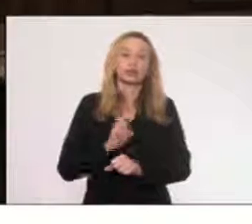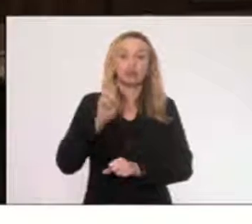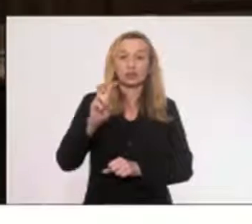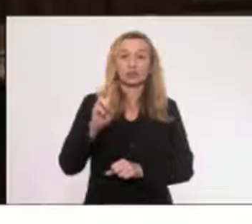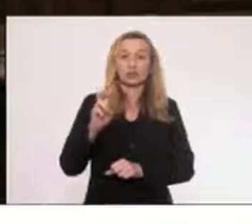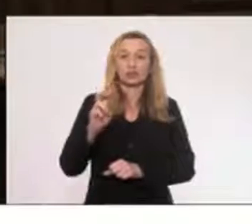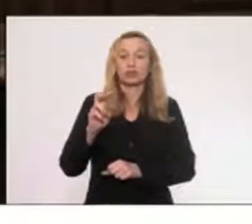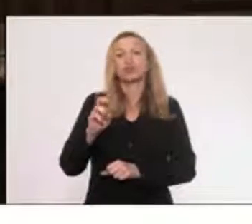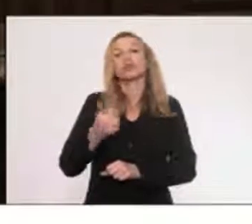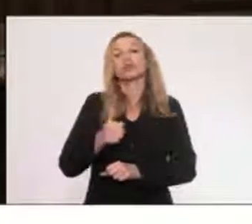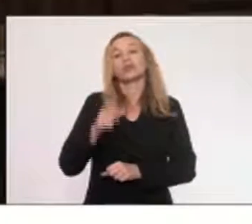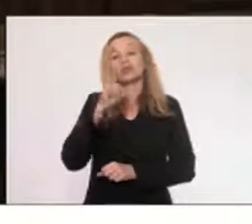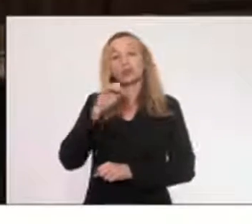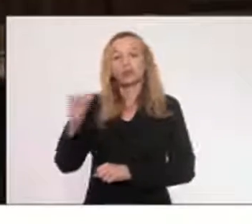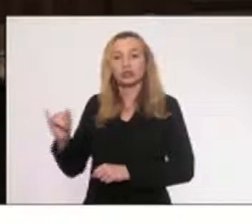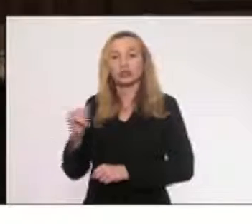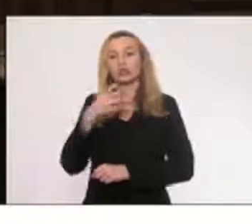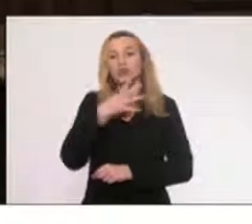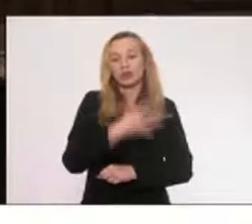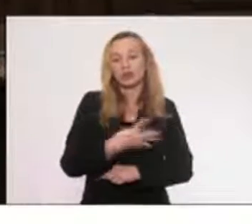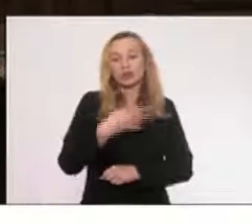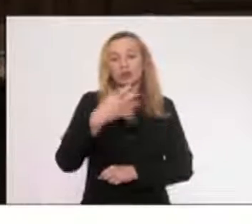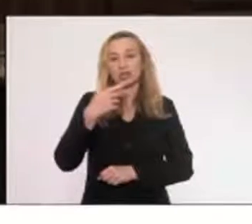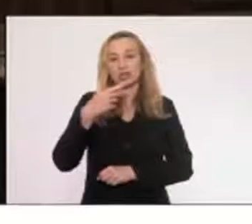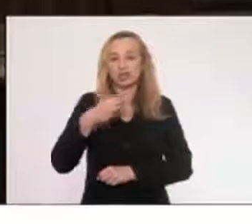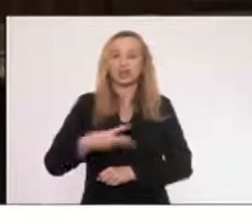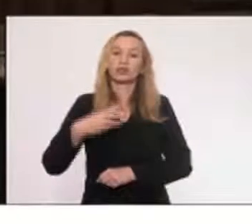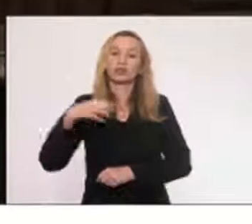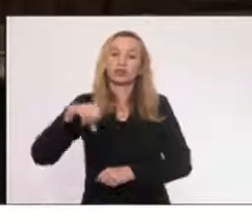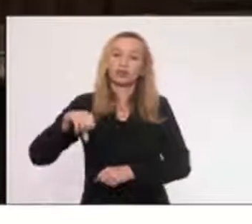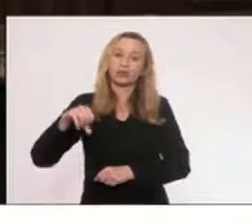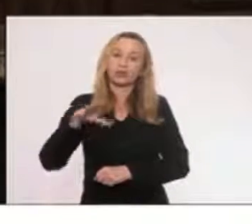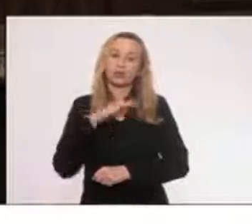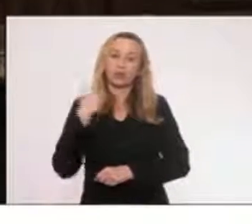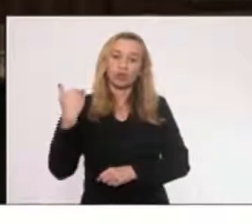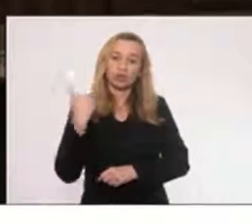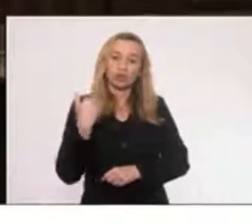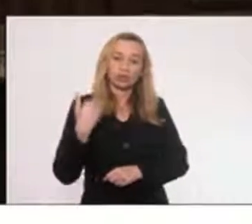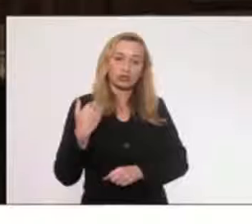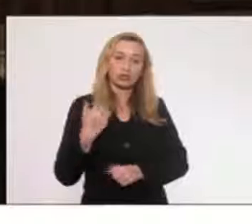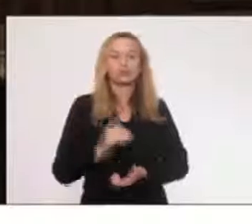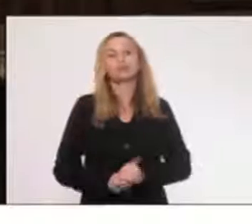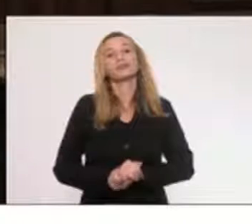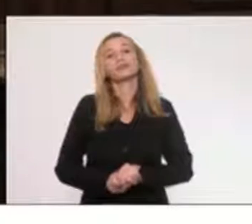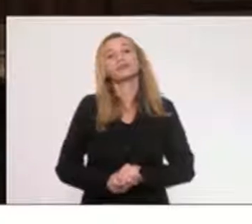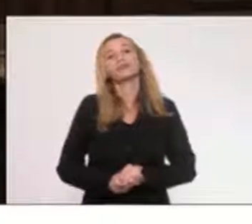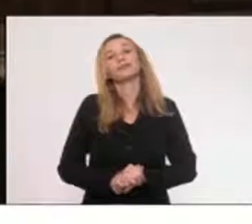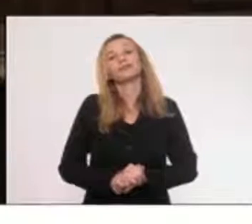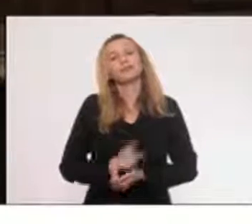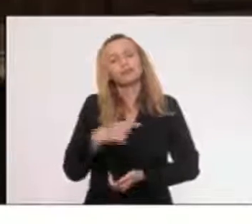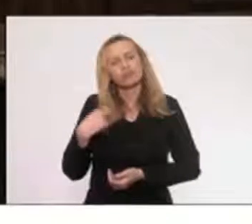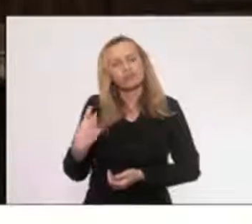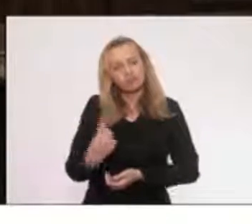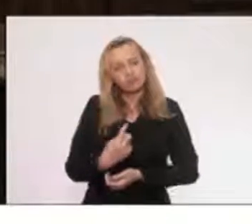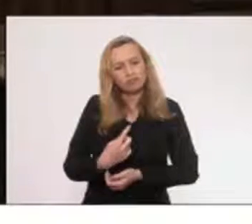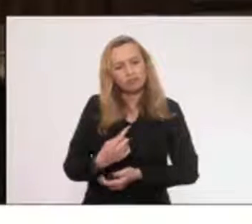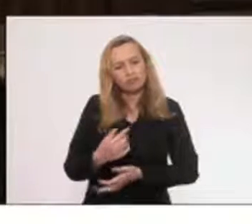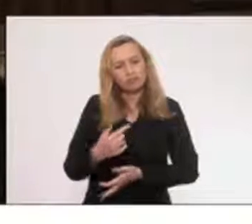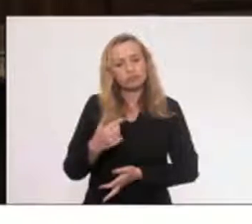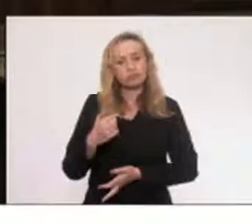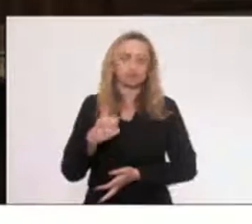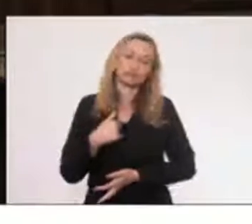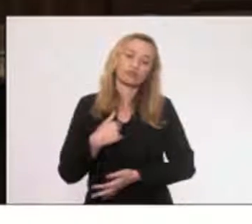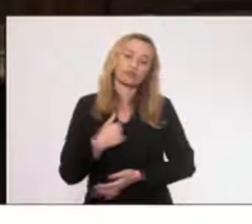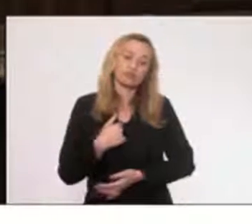dias, 434 mortes evitáveis. Nós, enquanto presidentas da Comissão